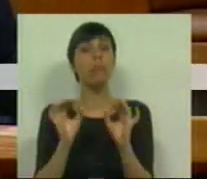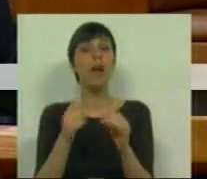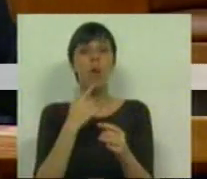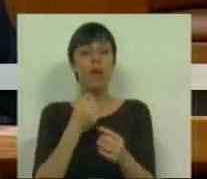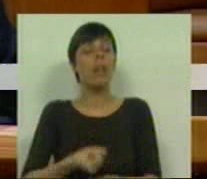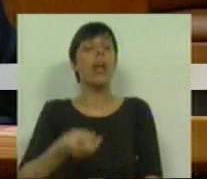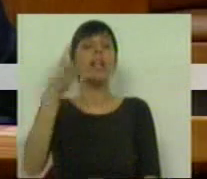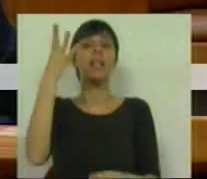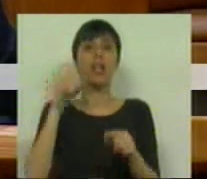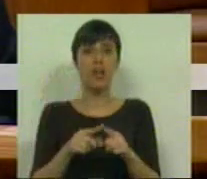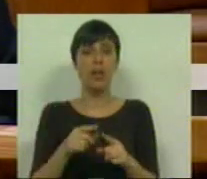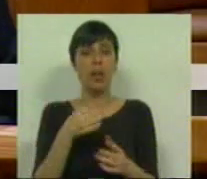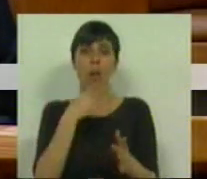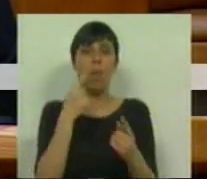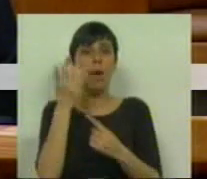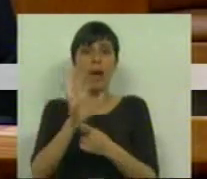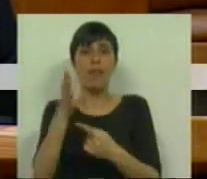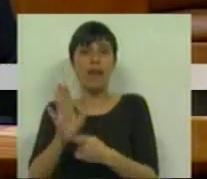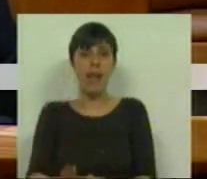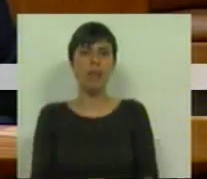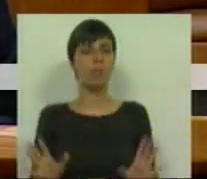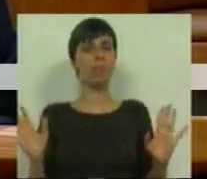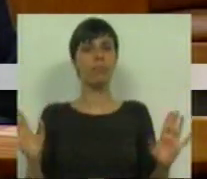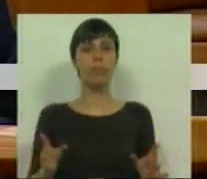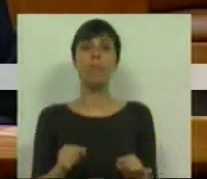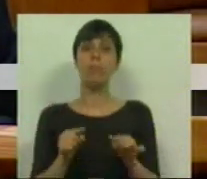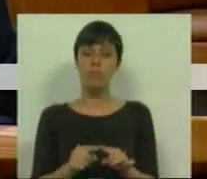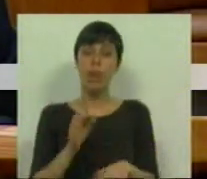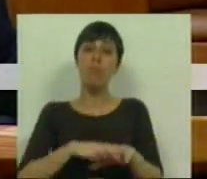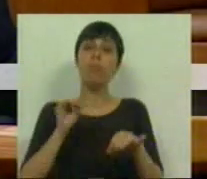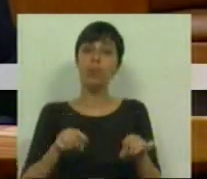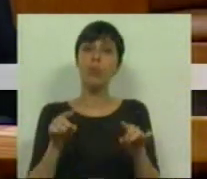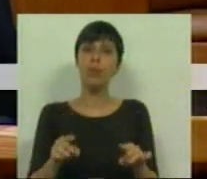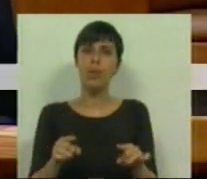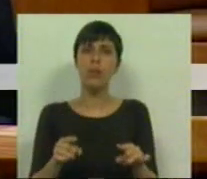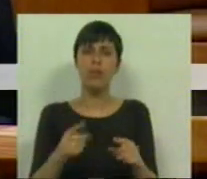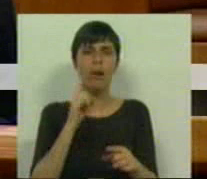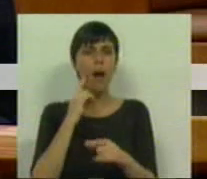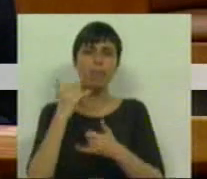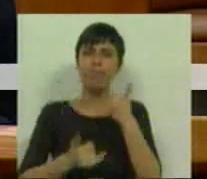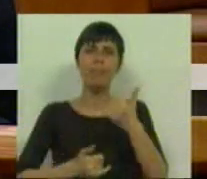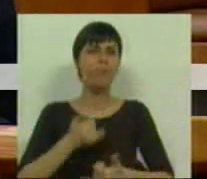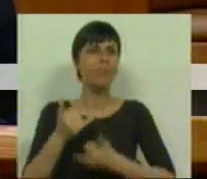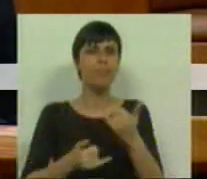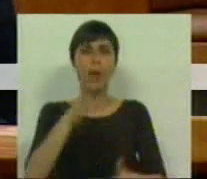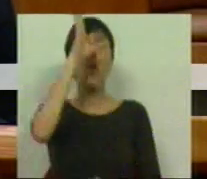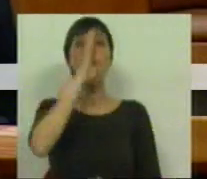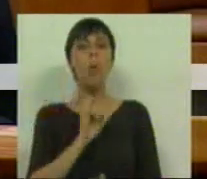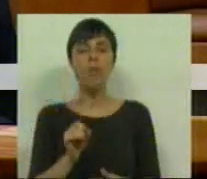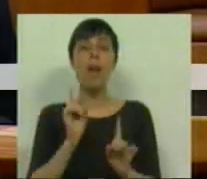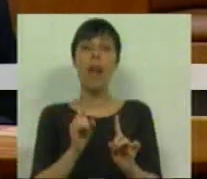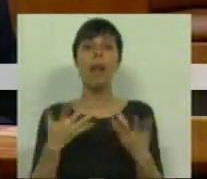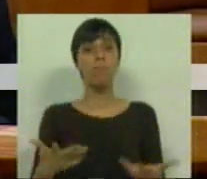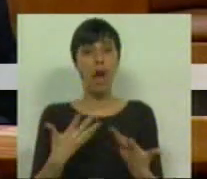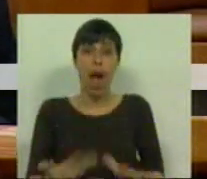servem tantas vezes de referência. Não deixa de ser, por isso, sintomático que o Governo